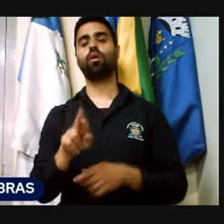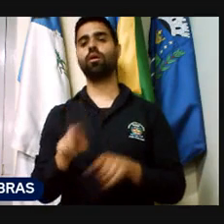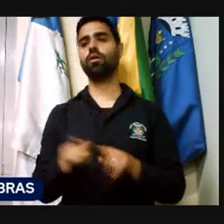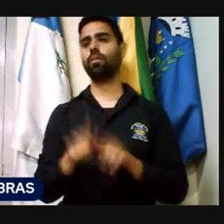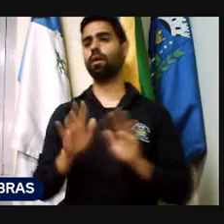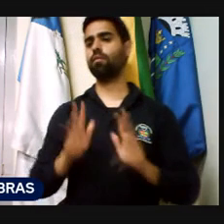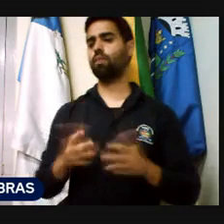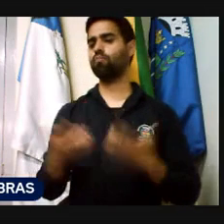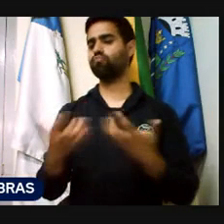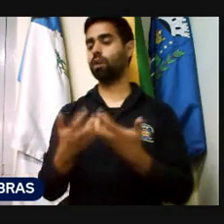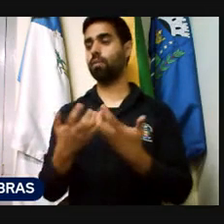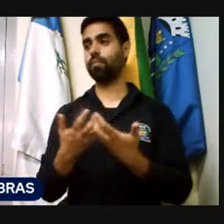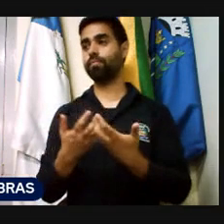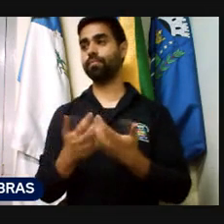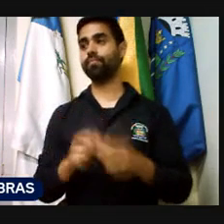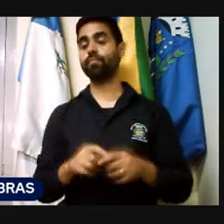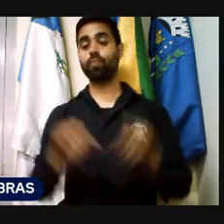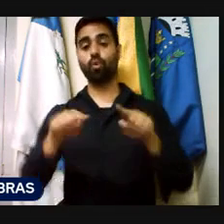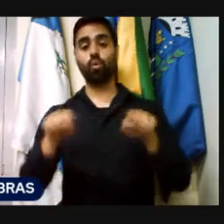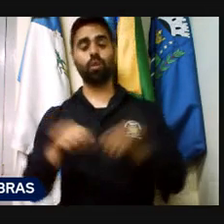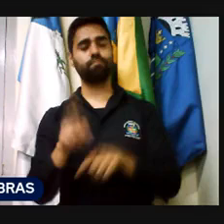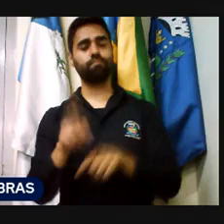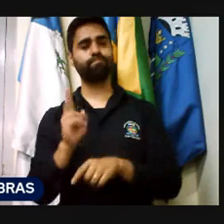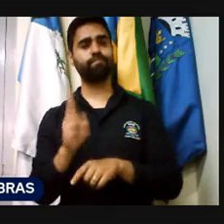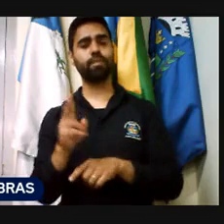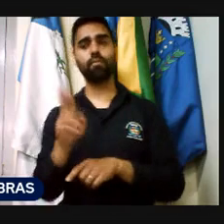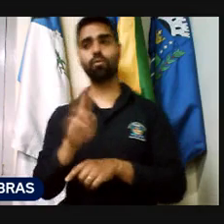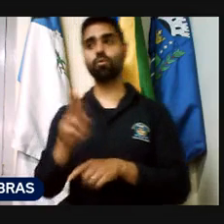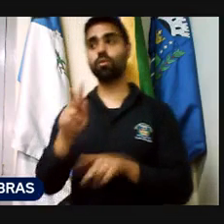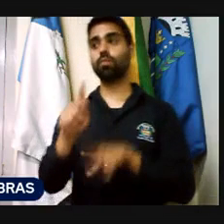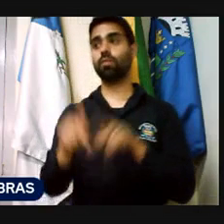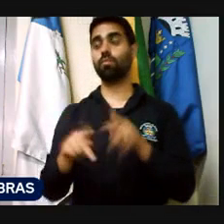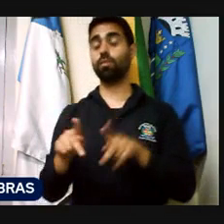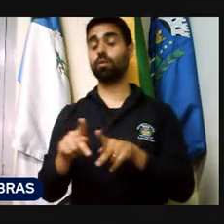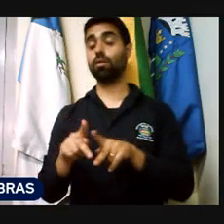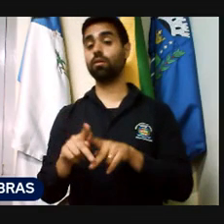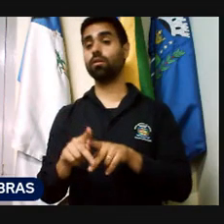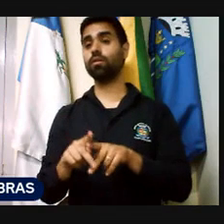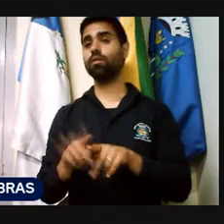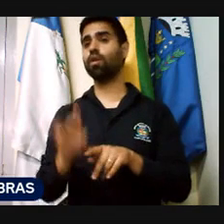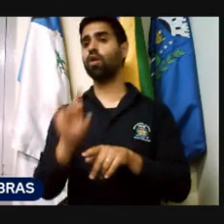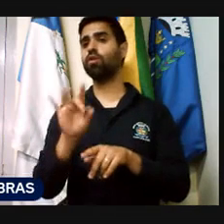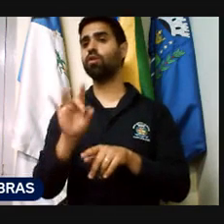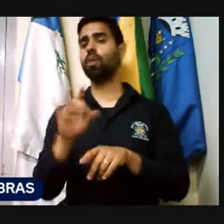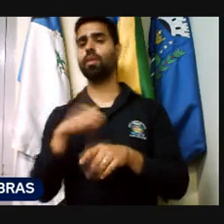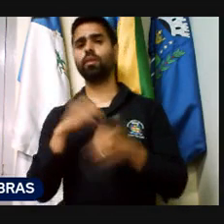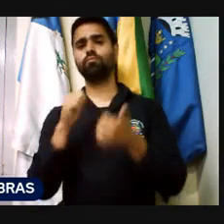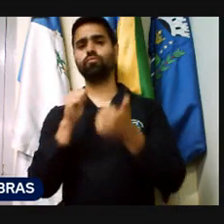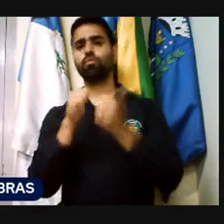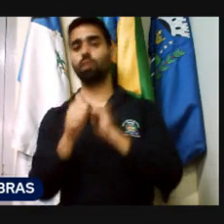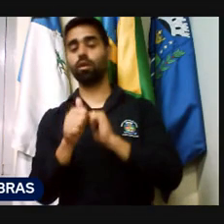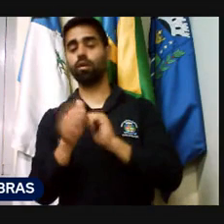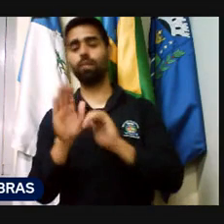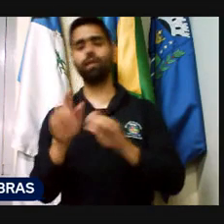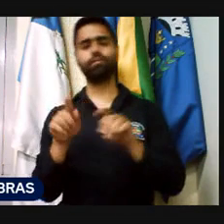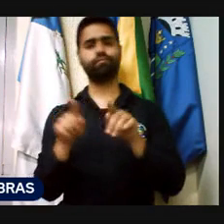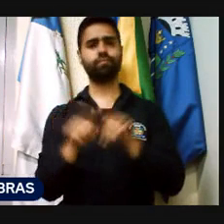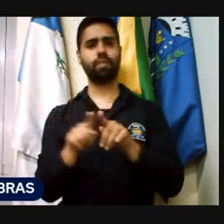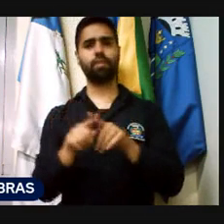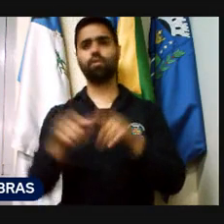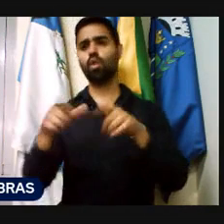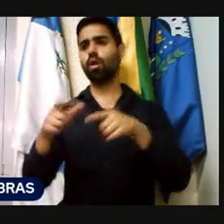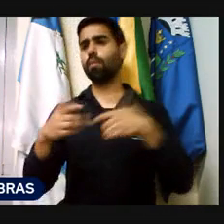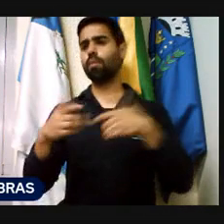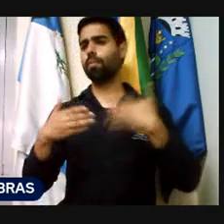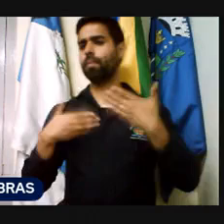redor. O referido campo é constantemente utilizado pela população local, não só para a prática de esporte, mas também como local de